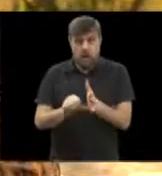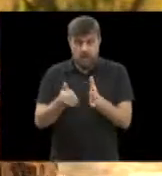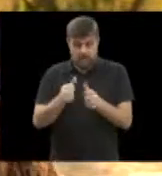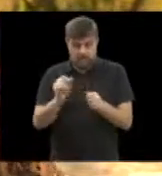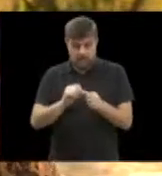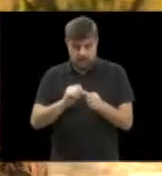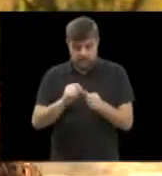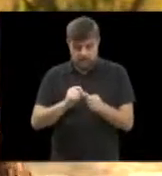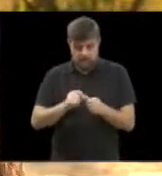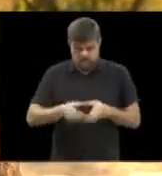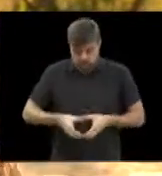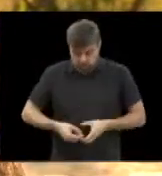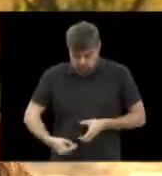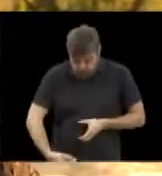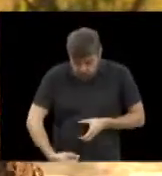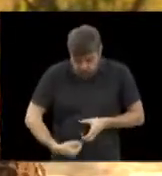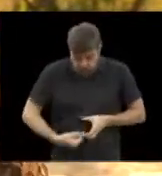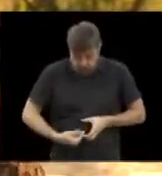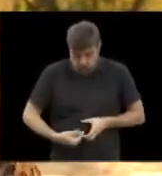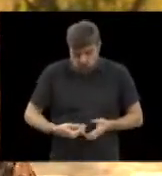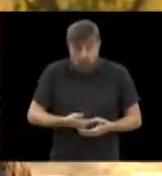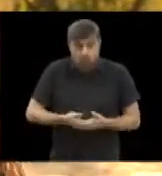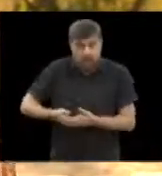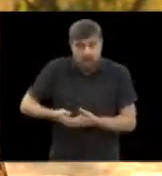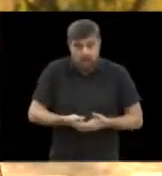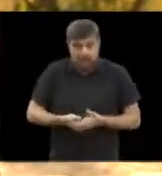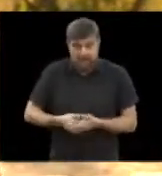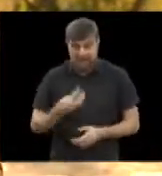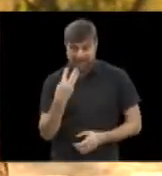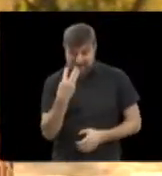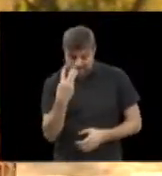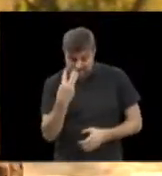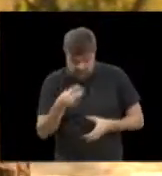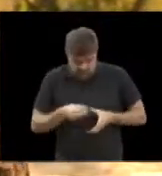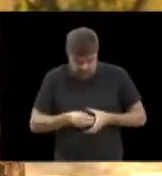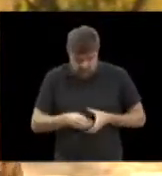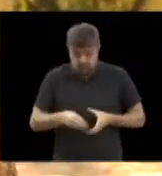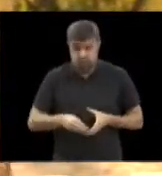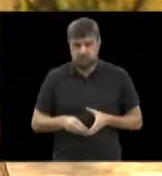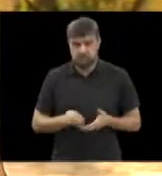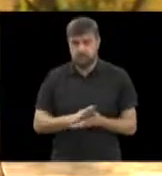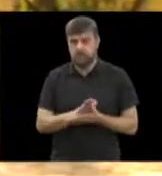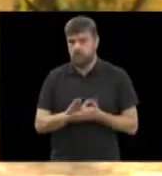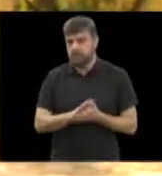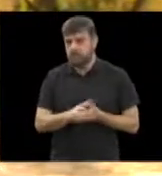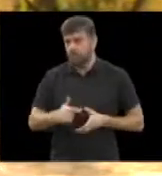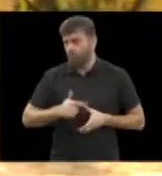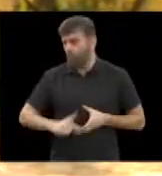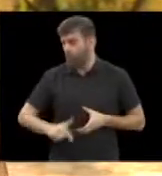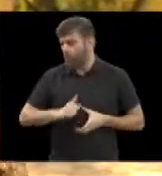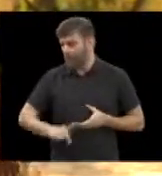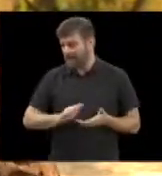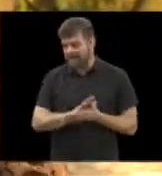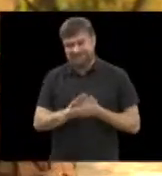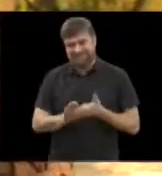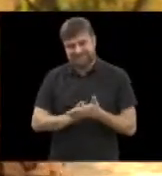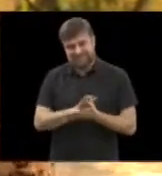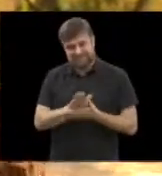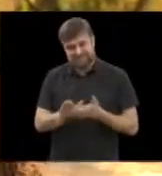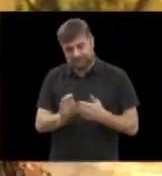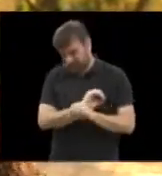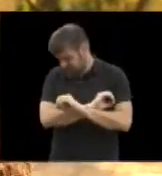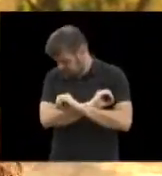de fertilização e implantou 3 embriões e não deu certo, né? E,